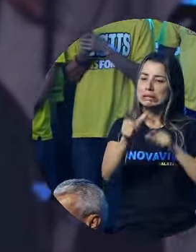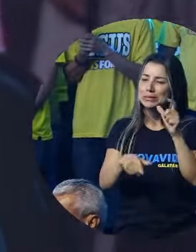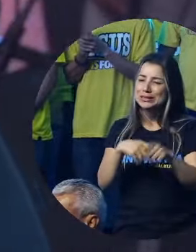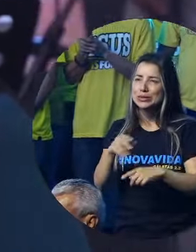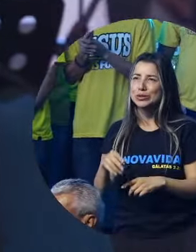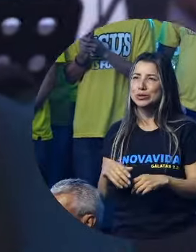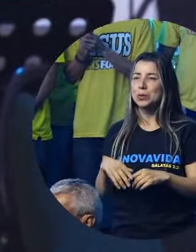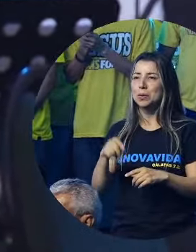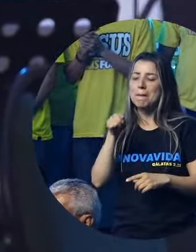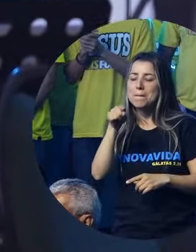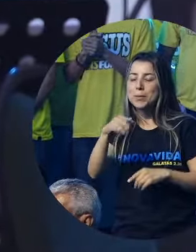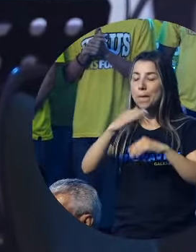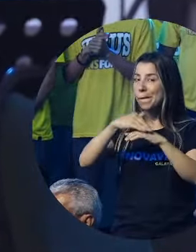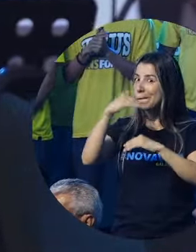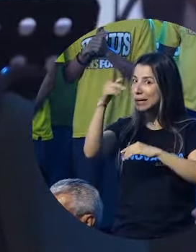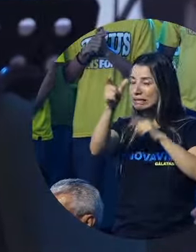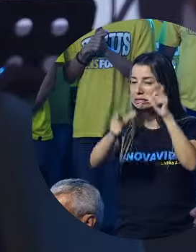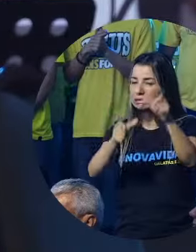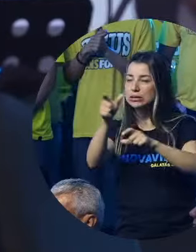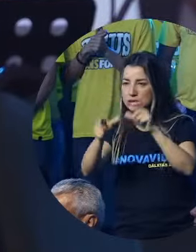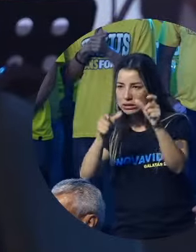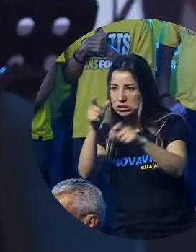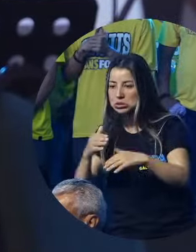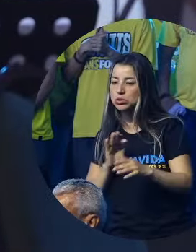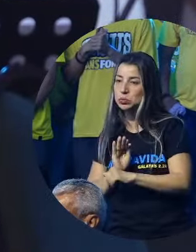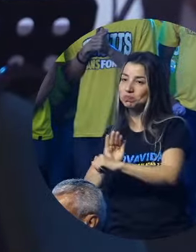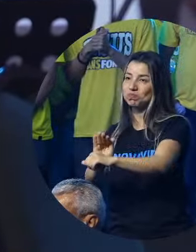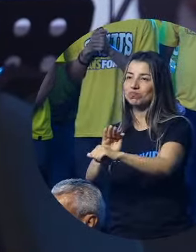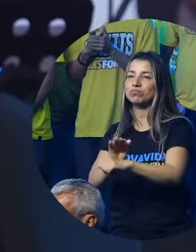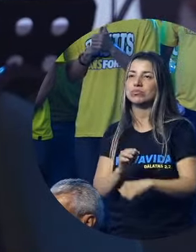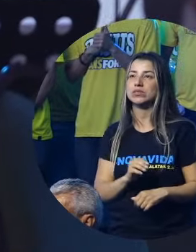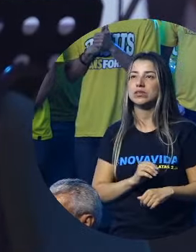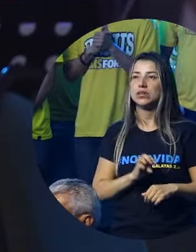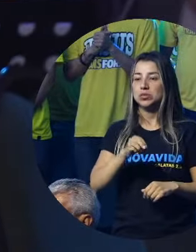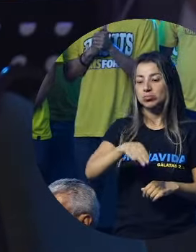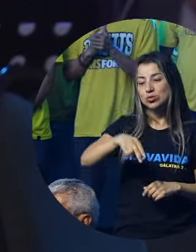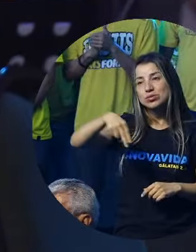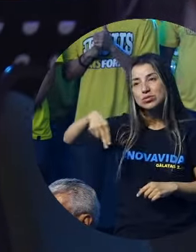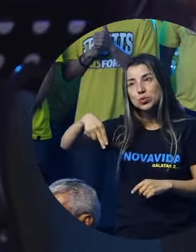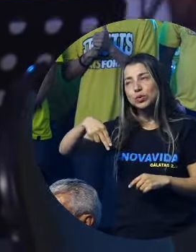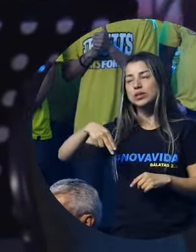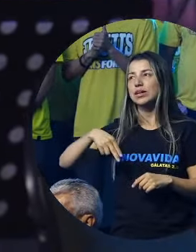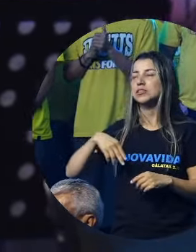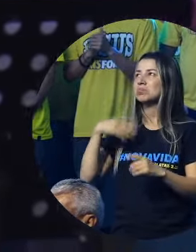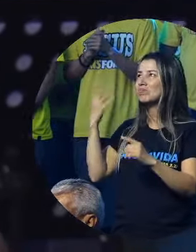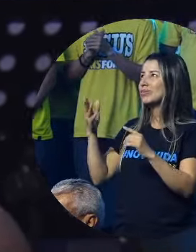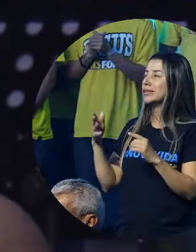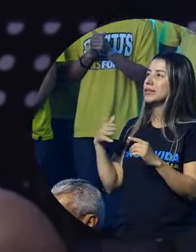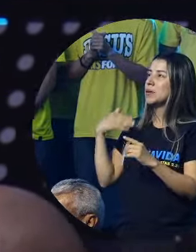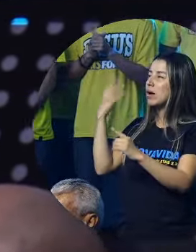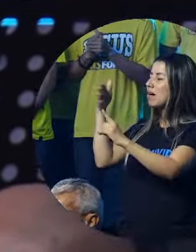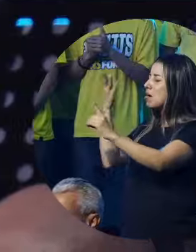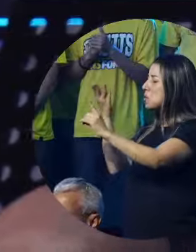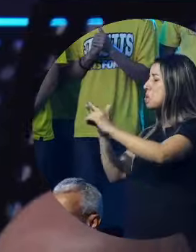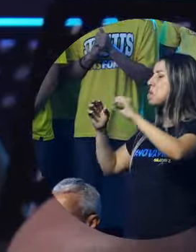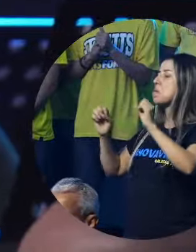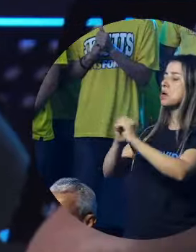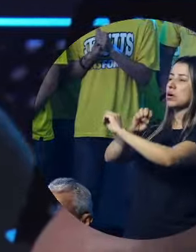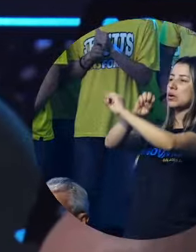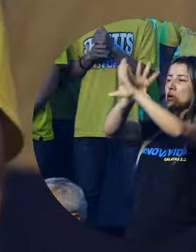1000 cooperadores de missões nacionais. Por isso, toda a honra, toda a glória,